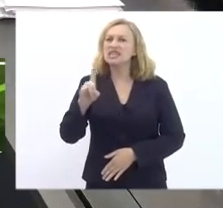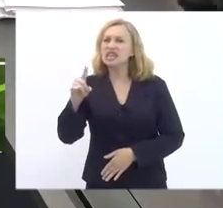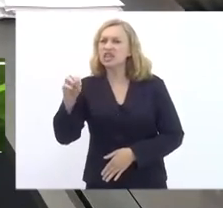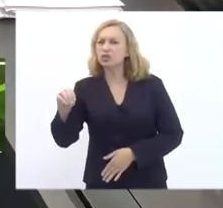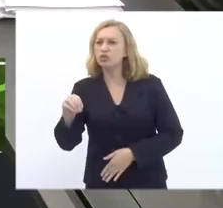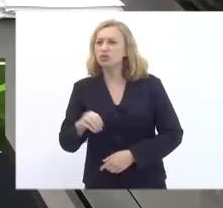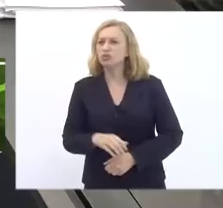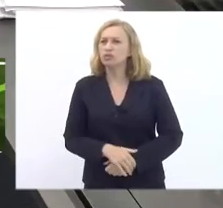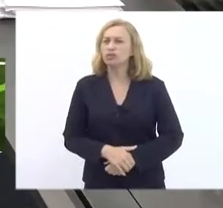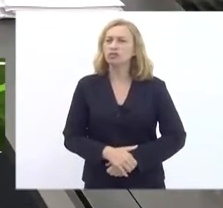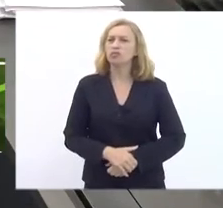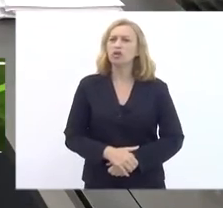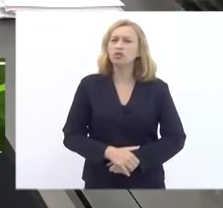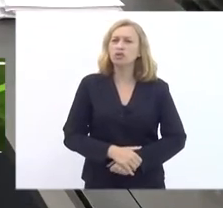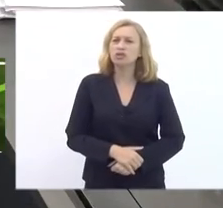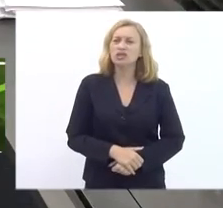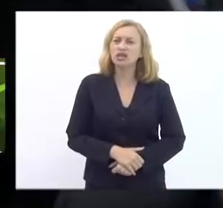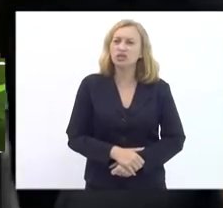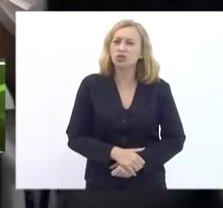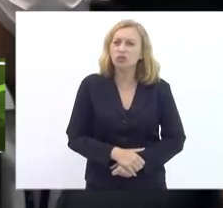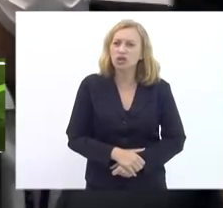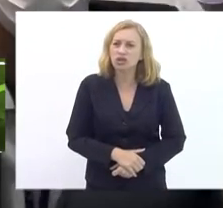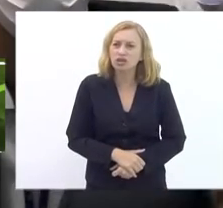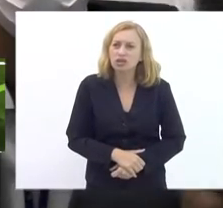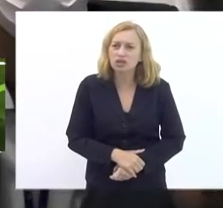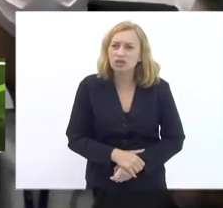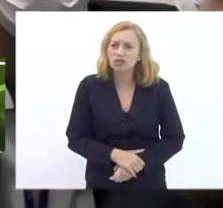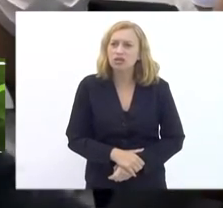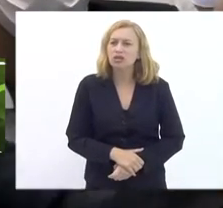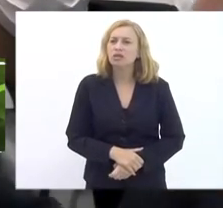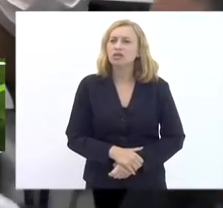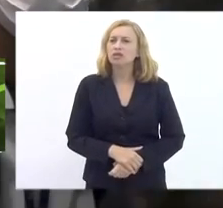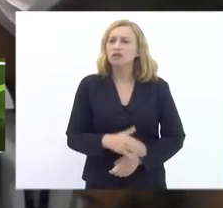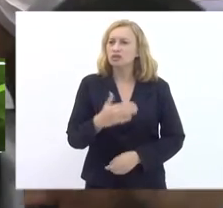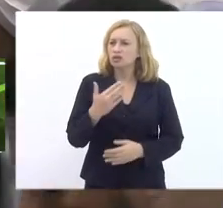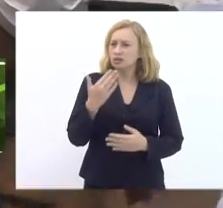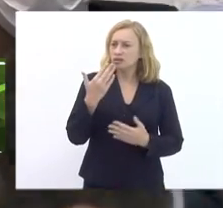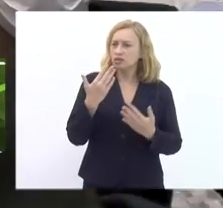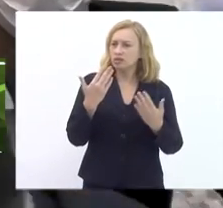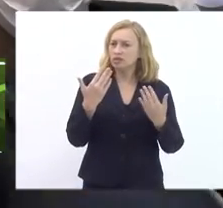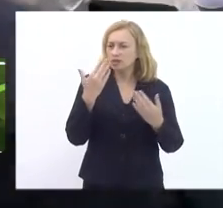tarde à deputada Lucinha, quem eu cumprimento a mesa toda.